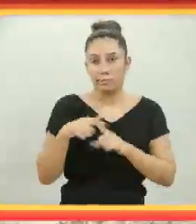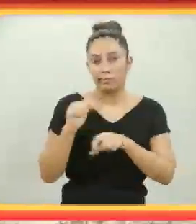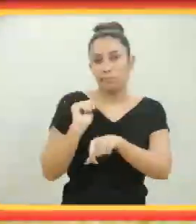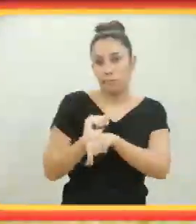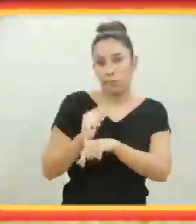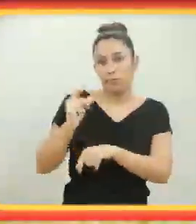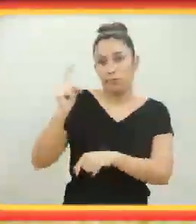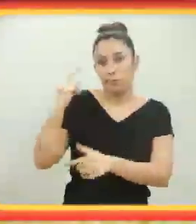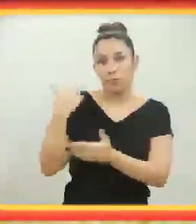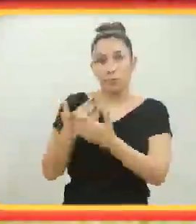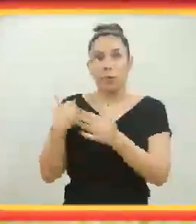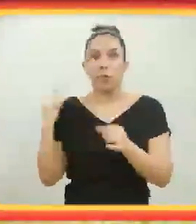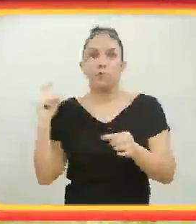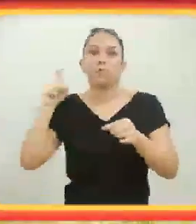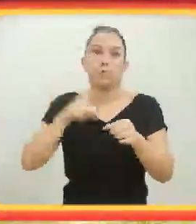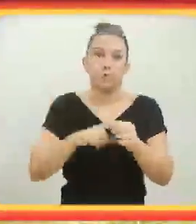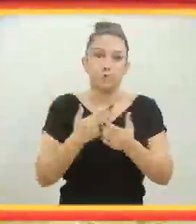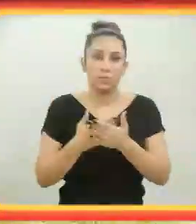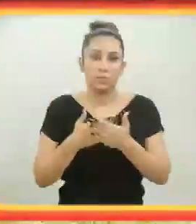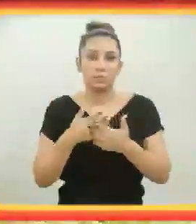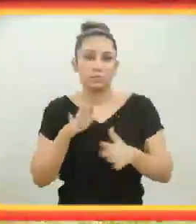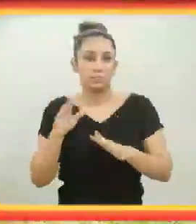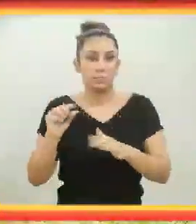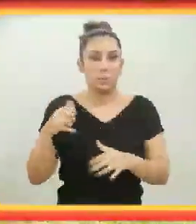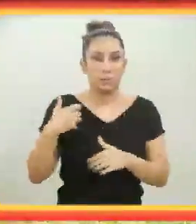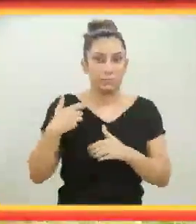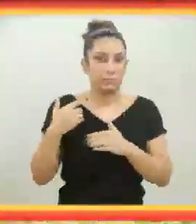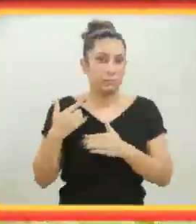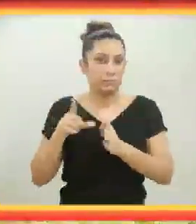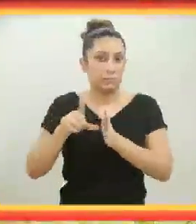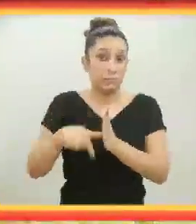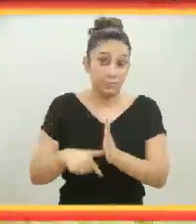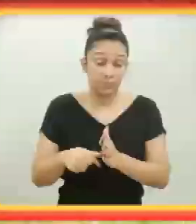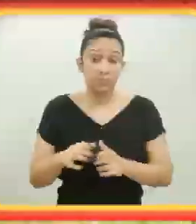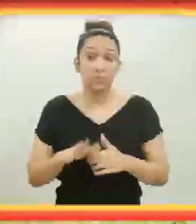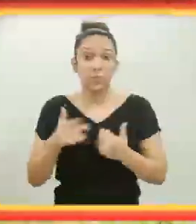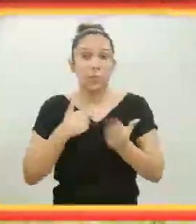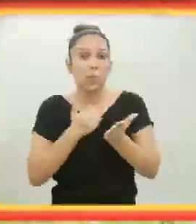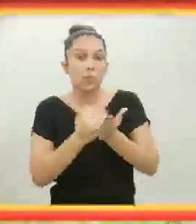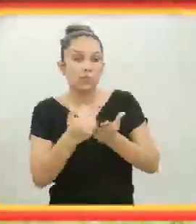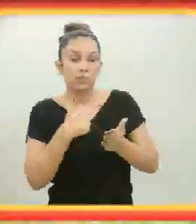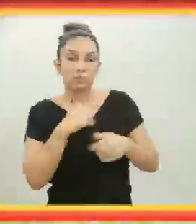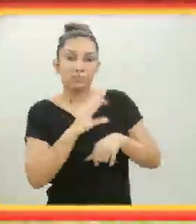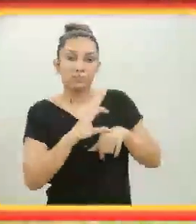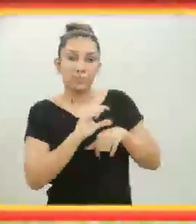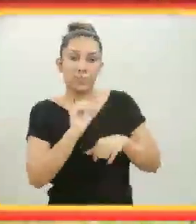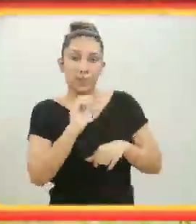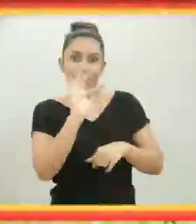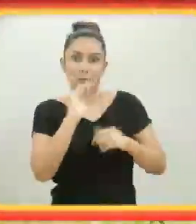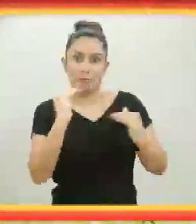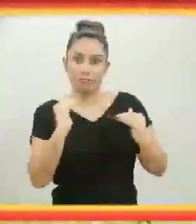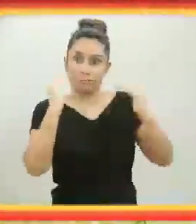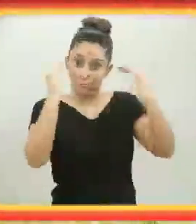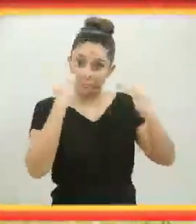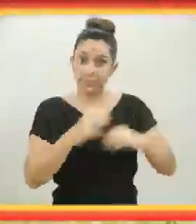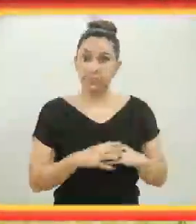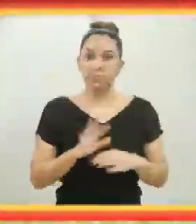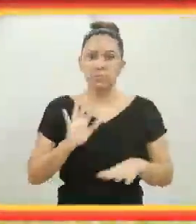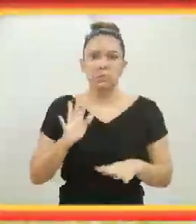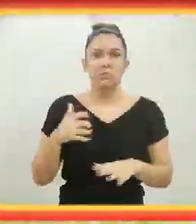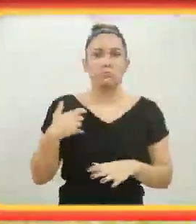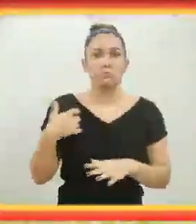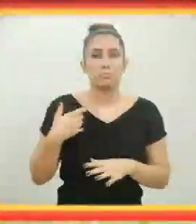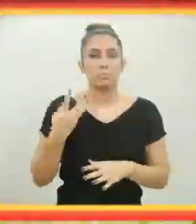superior. Devido a algumas condições de saúde, eu parei por um tempo os estudos, voltei